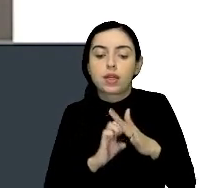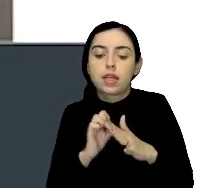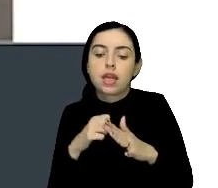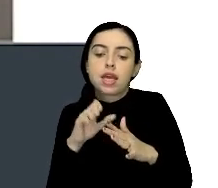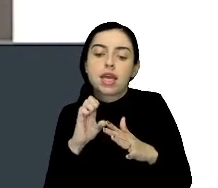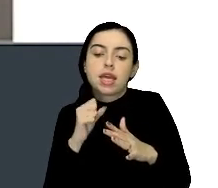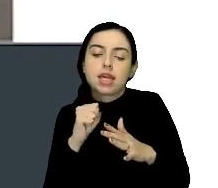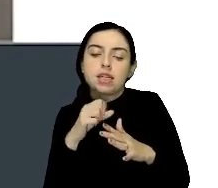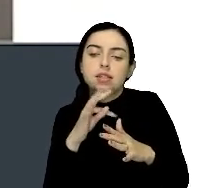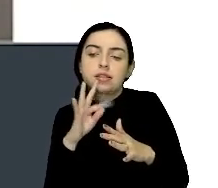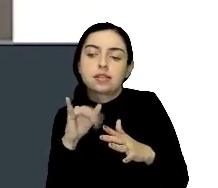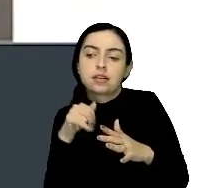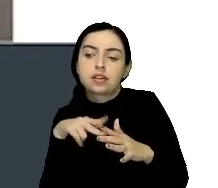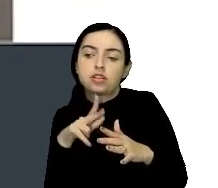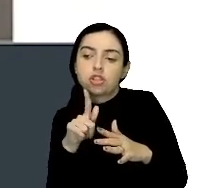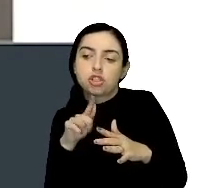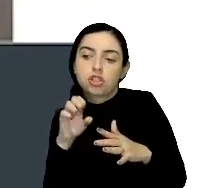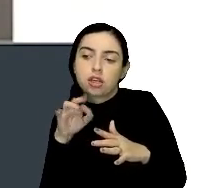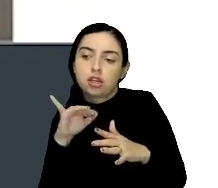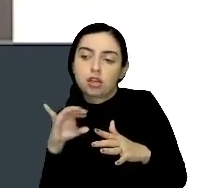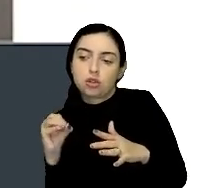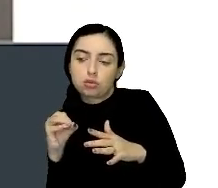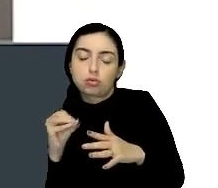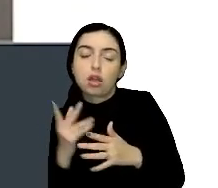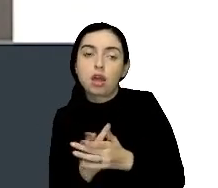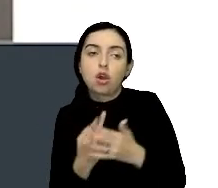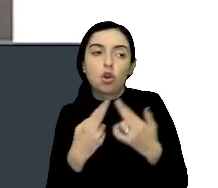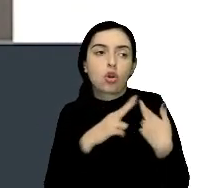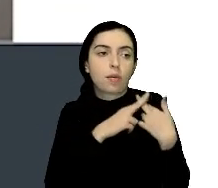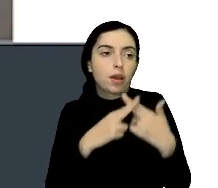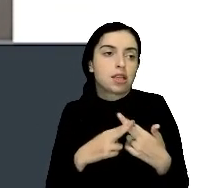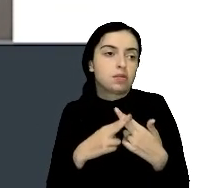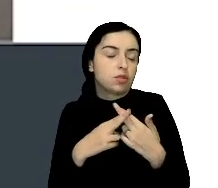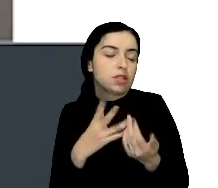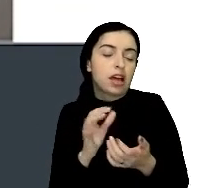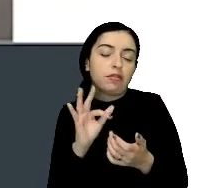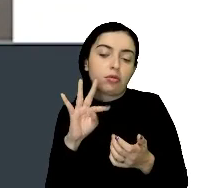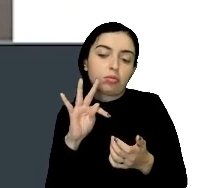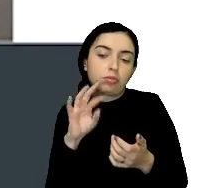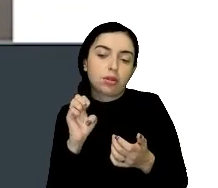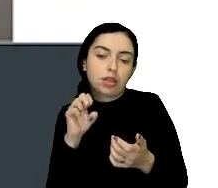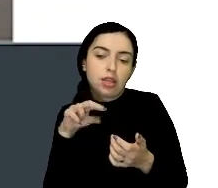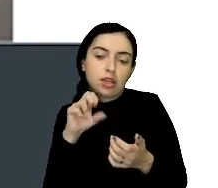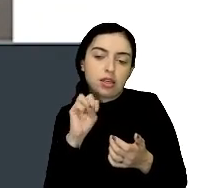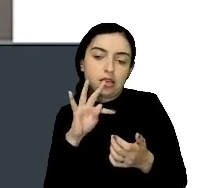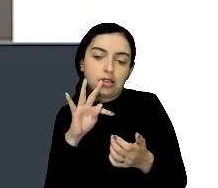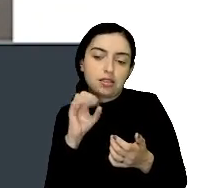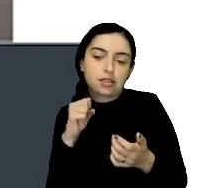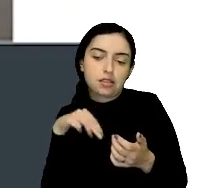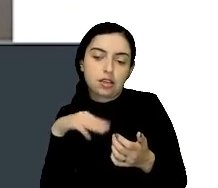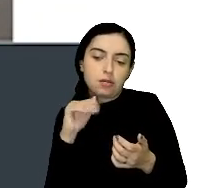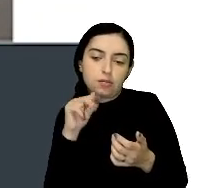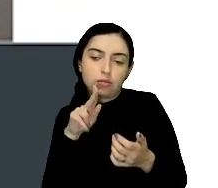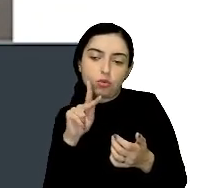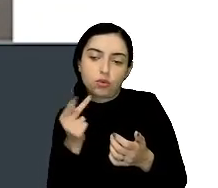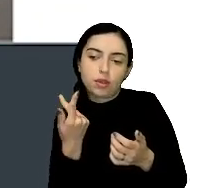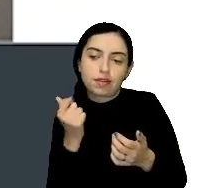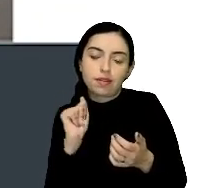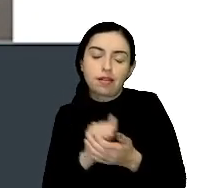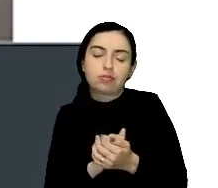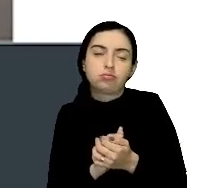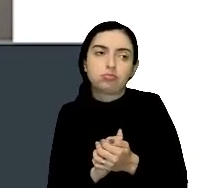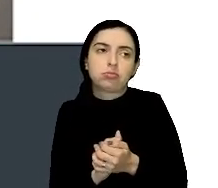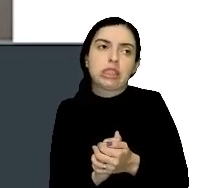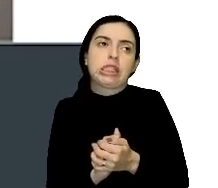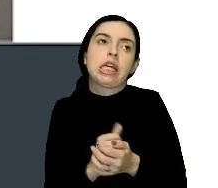como testemunhas estrangeiros em situação irregular. Então, ela não fala exatamente se é para testemunhar sobre o nascimento ou testemunhar em qualquer processo.